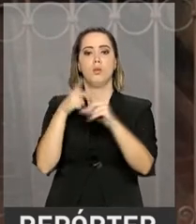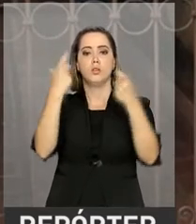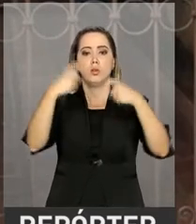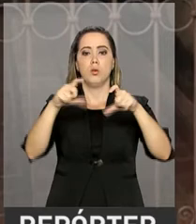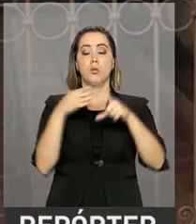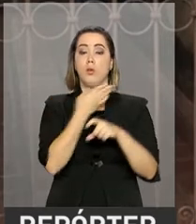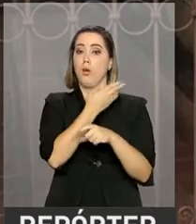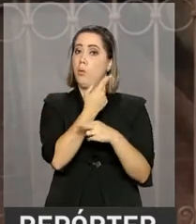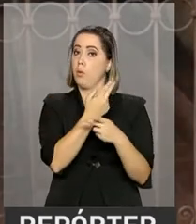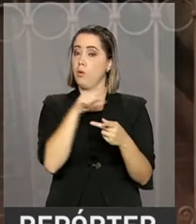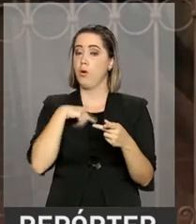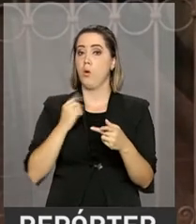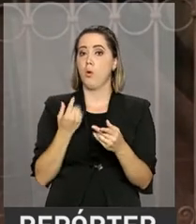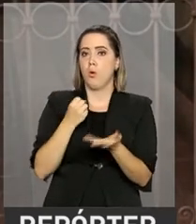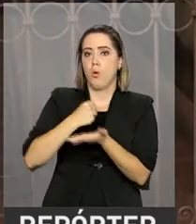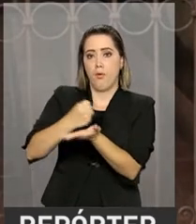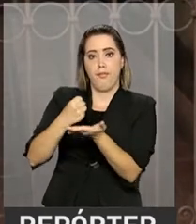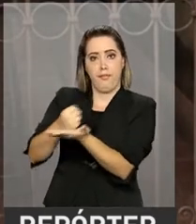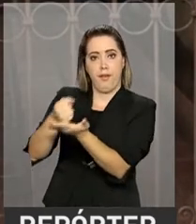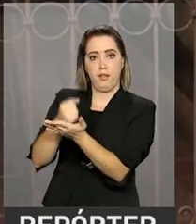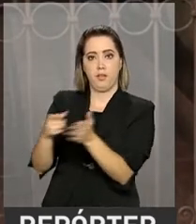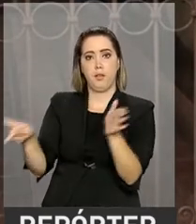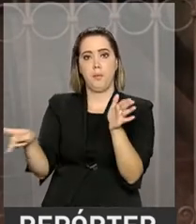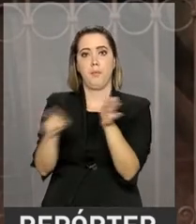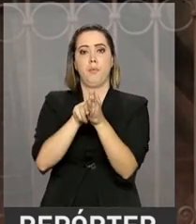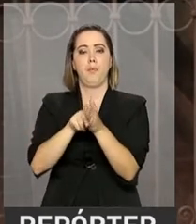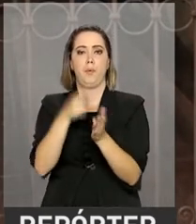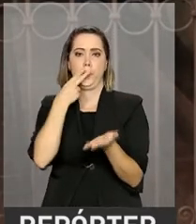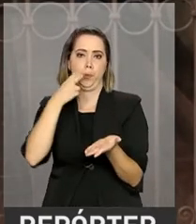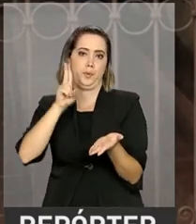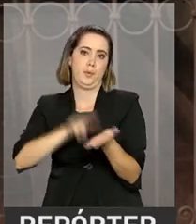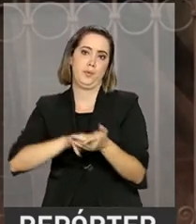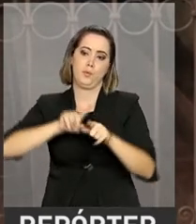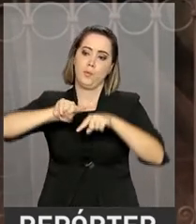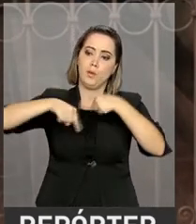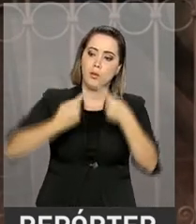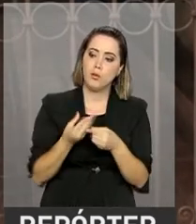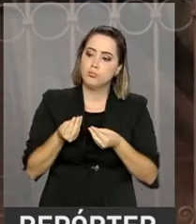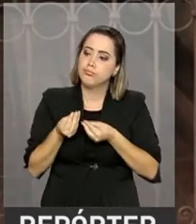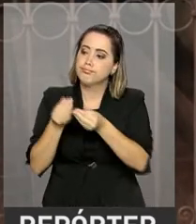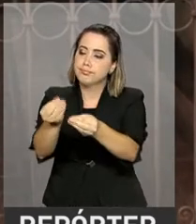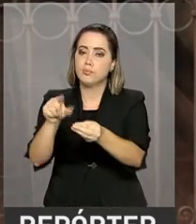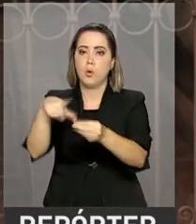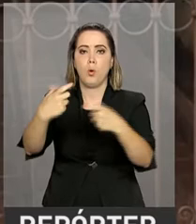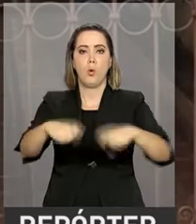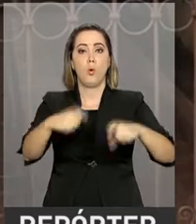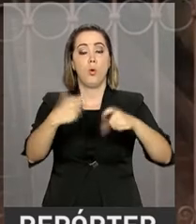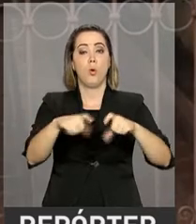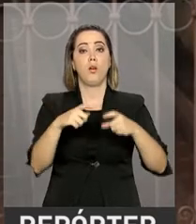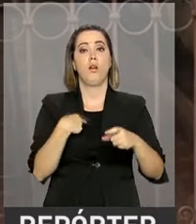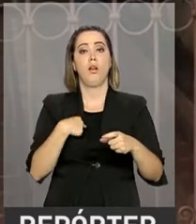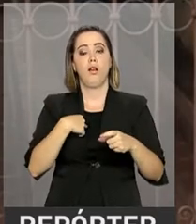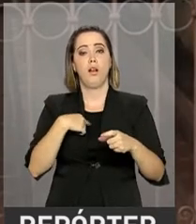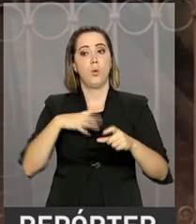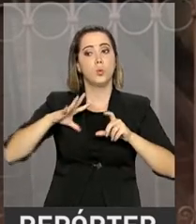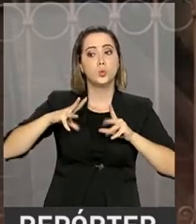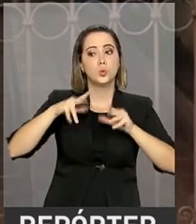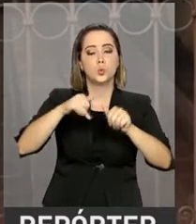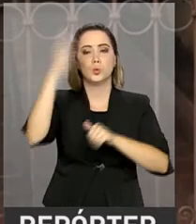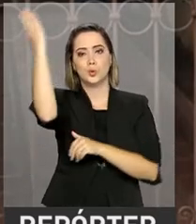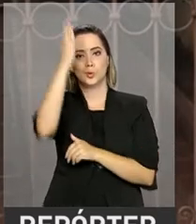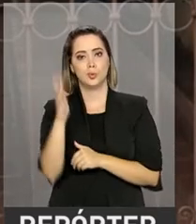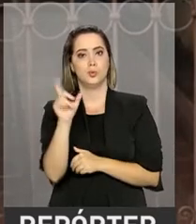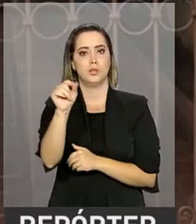aqui, ou entrega nas agências. Aí eles são encaminhados à central de achados e perdidos. O serviço funciona em todo o Brasil.